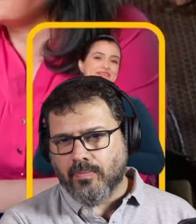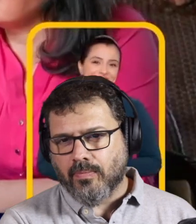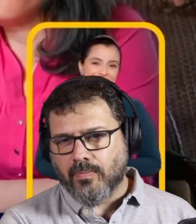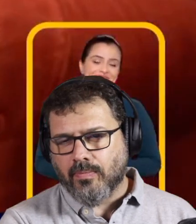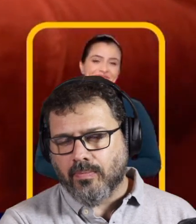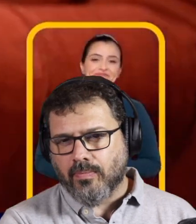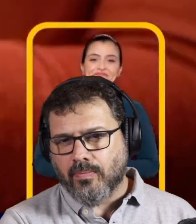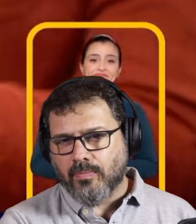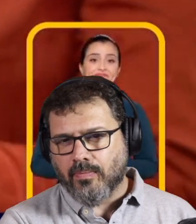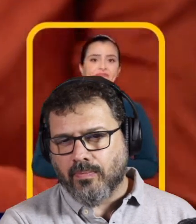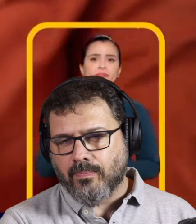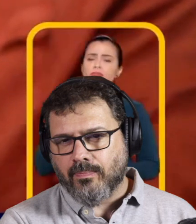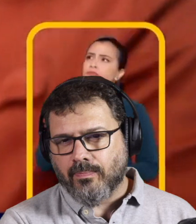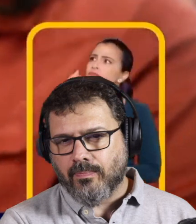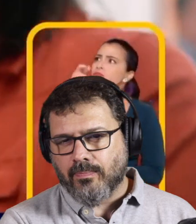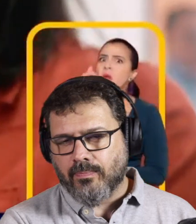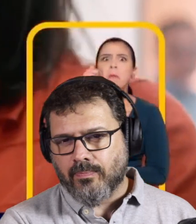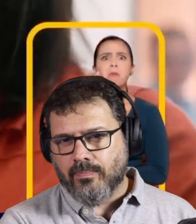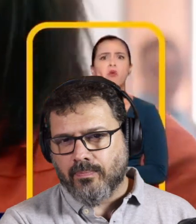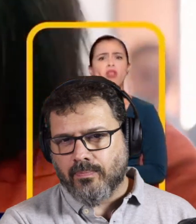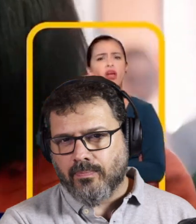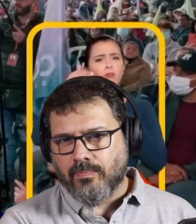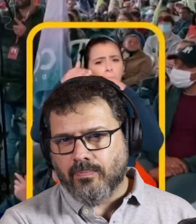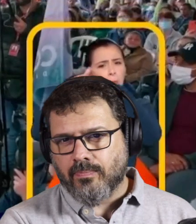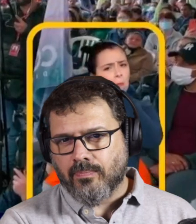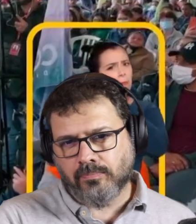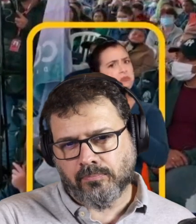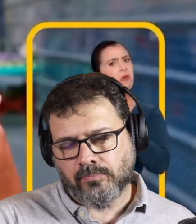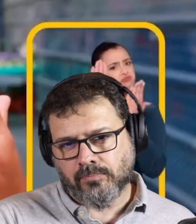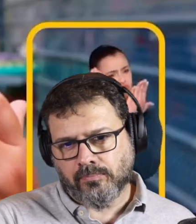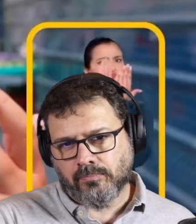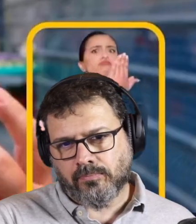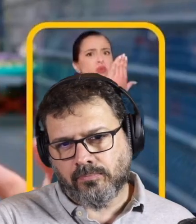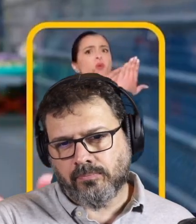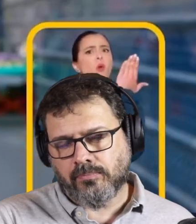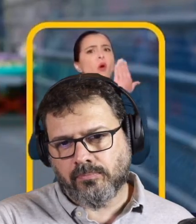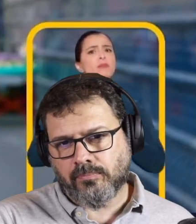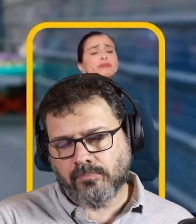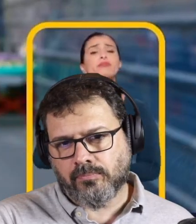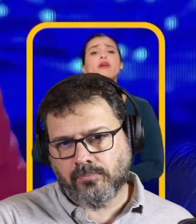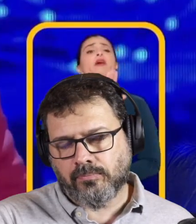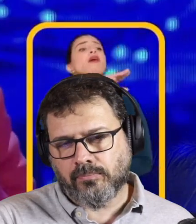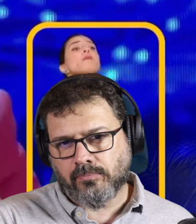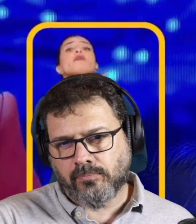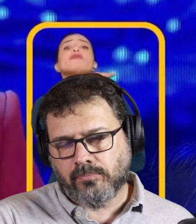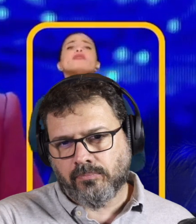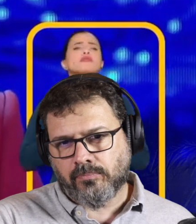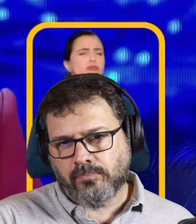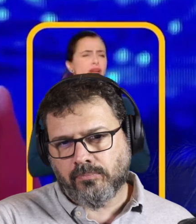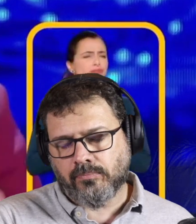tem, né? E eu vi ali uma mulher falando, não se intimidava diante daqueles homens. Então eu quero